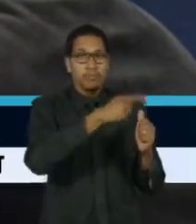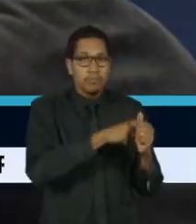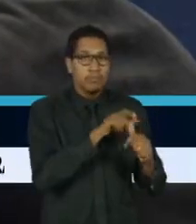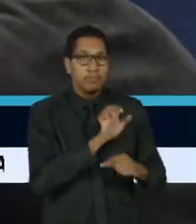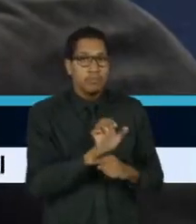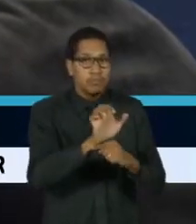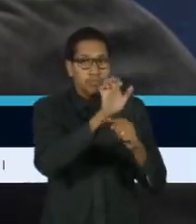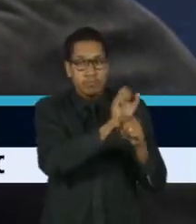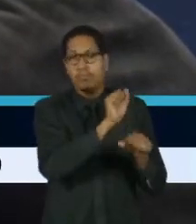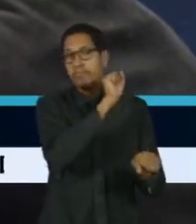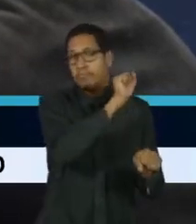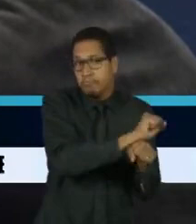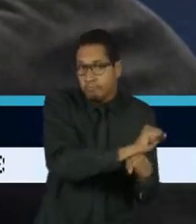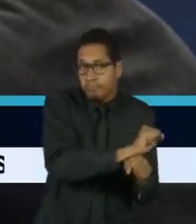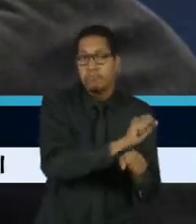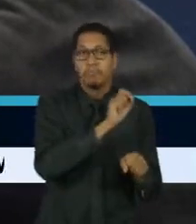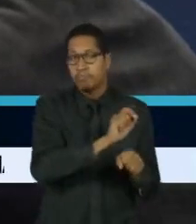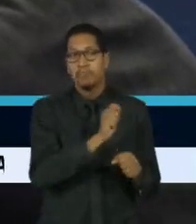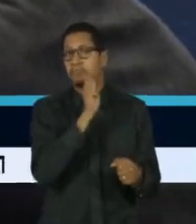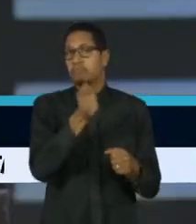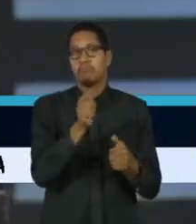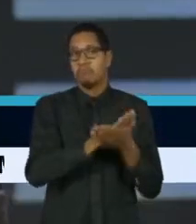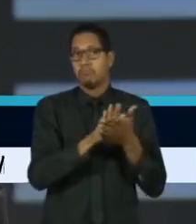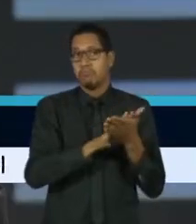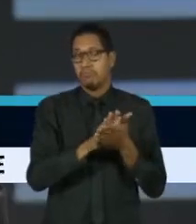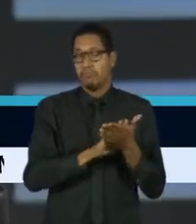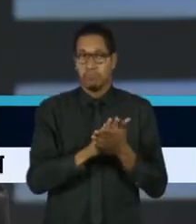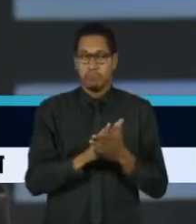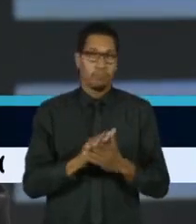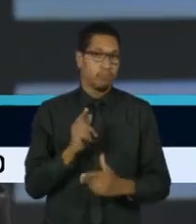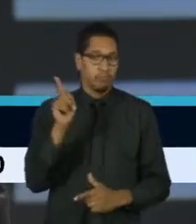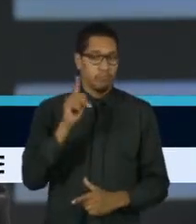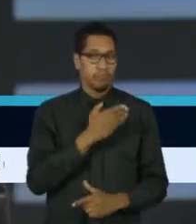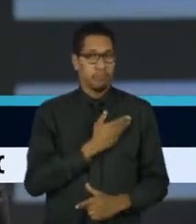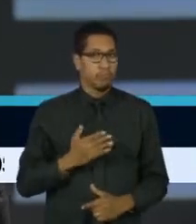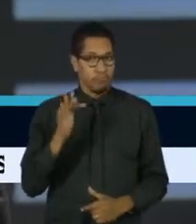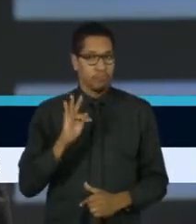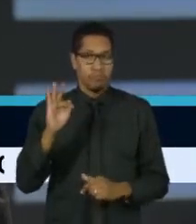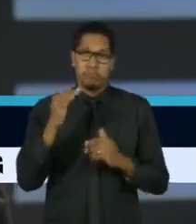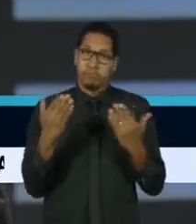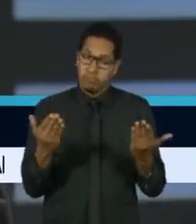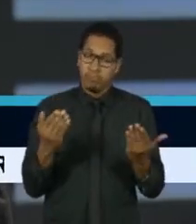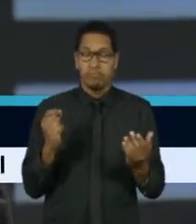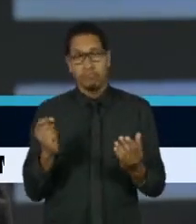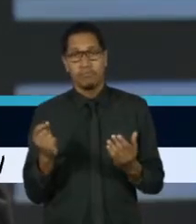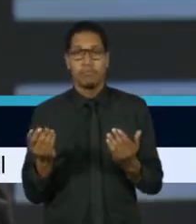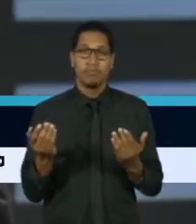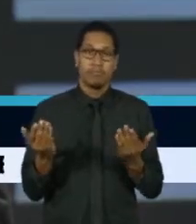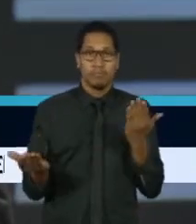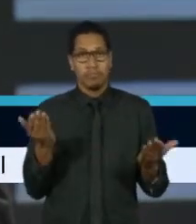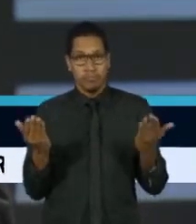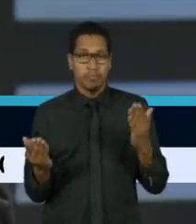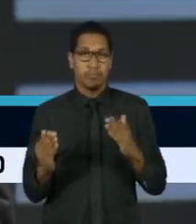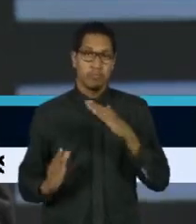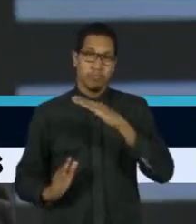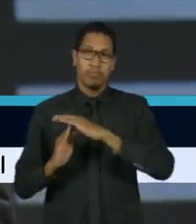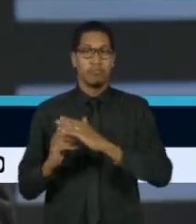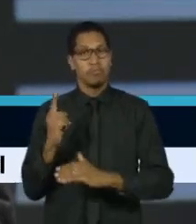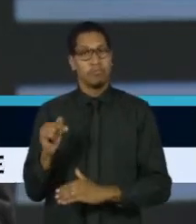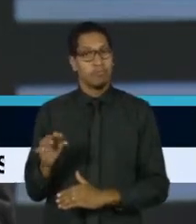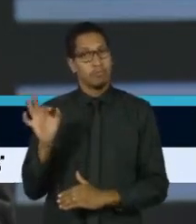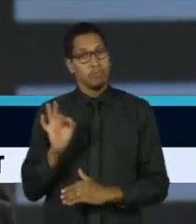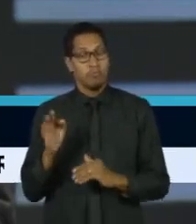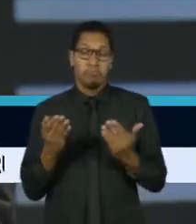o governador do estado de São Paulo, Rodrigo Garcia? Bem, entendo que a União jamais vai aceitar essa proposta. O que